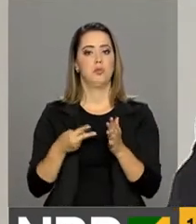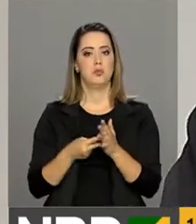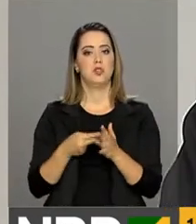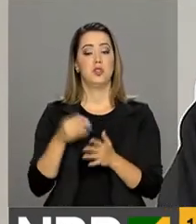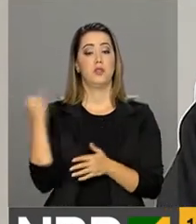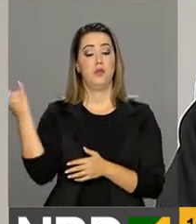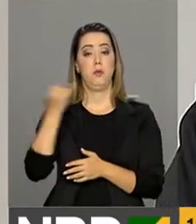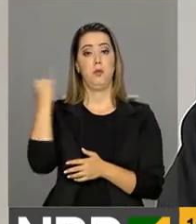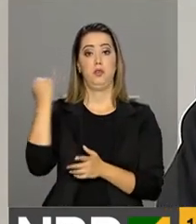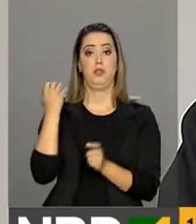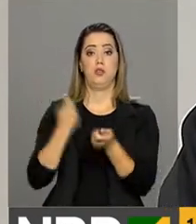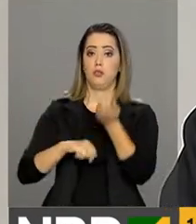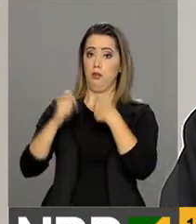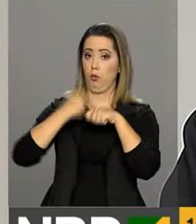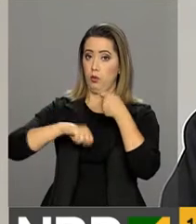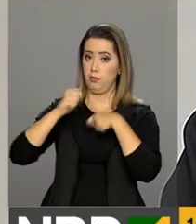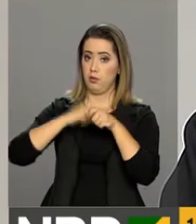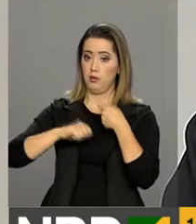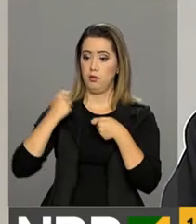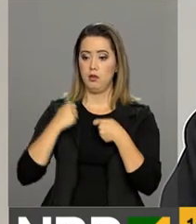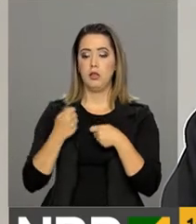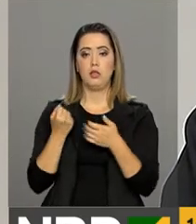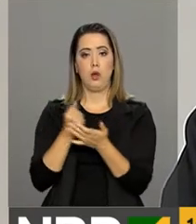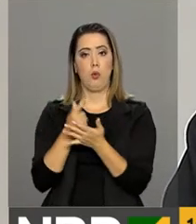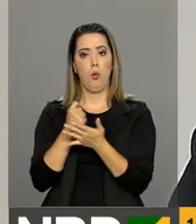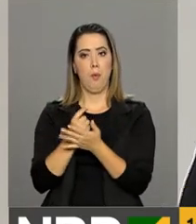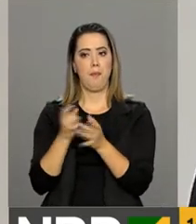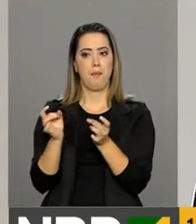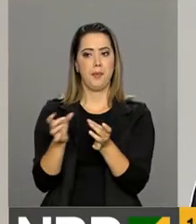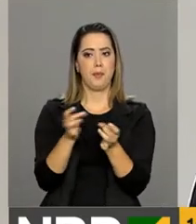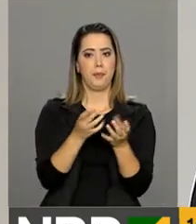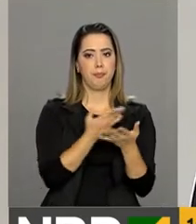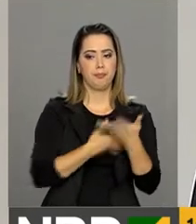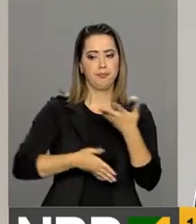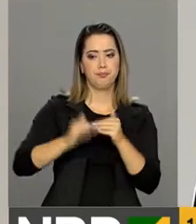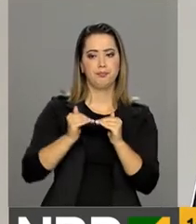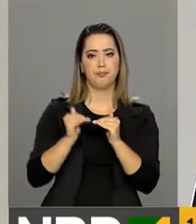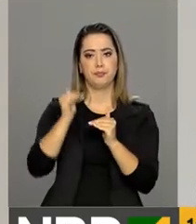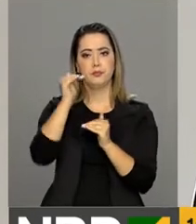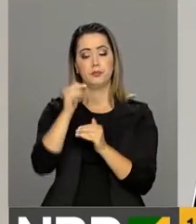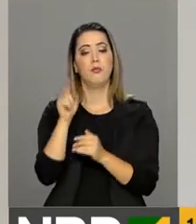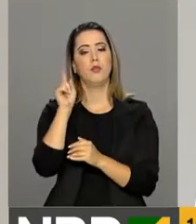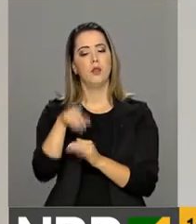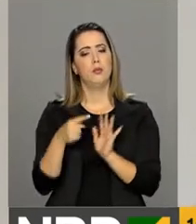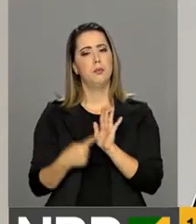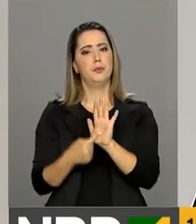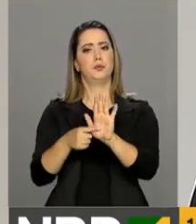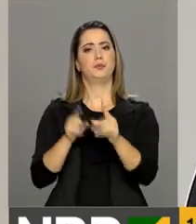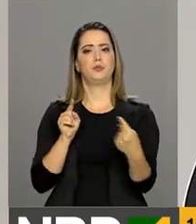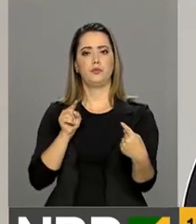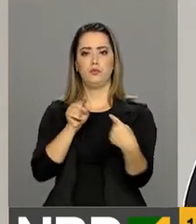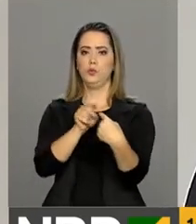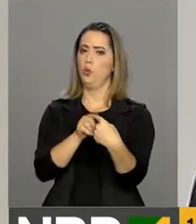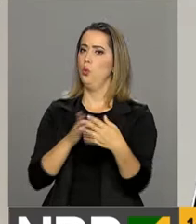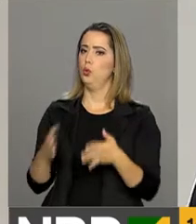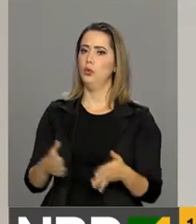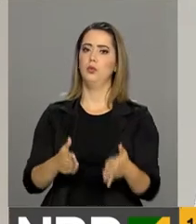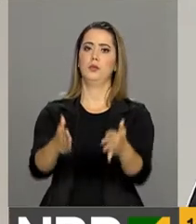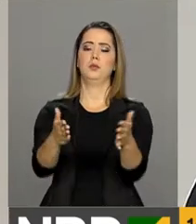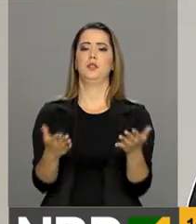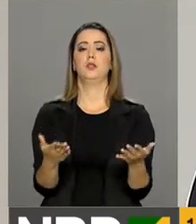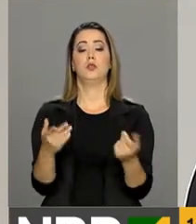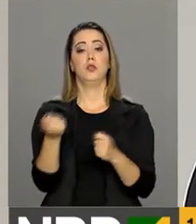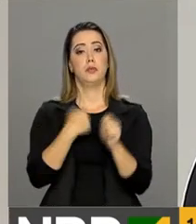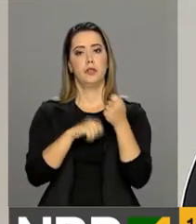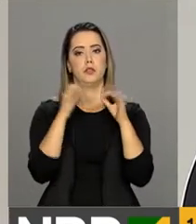positivamente no varejo então essas medidas apontam para acertar uma mesma direção a uma economia